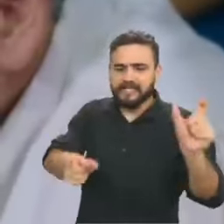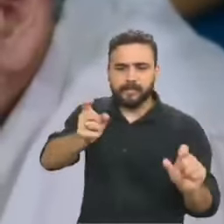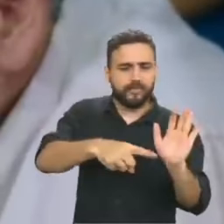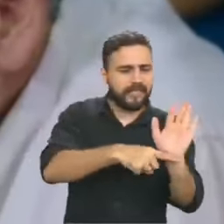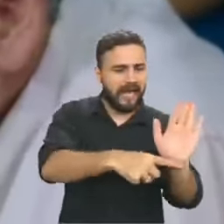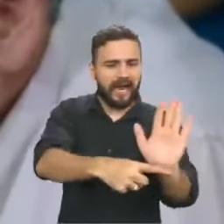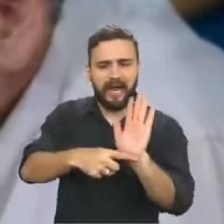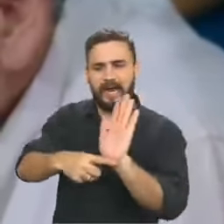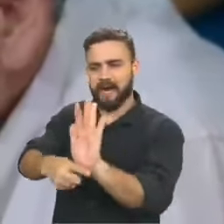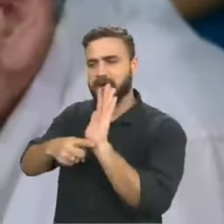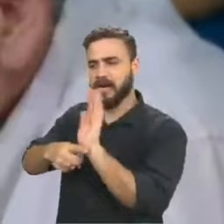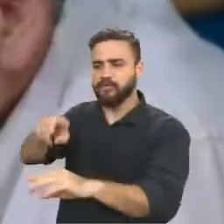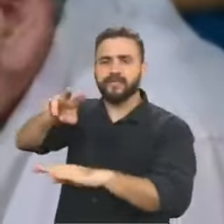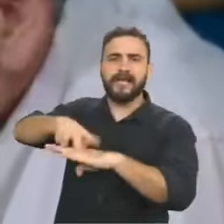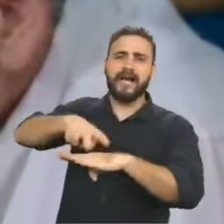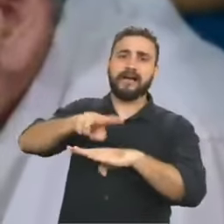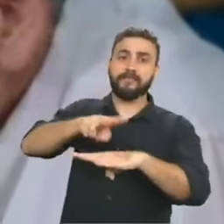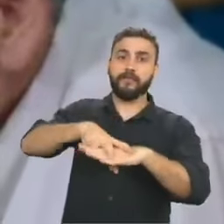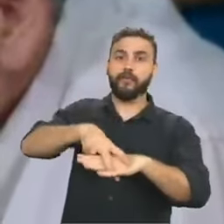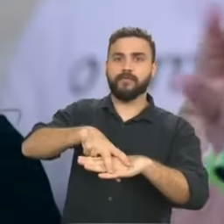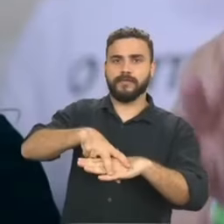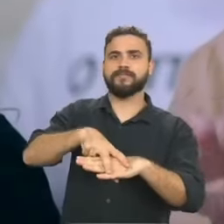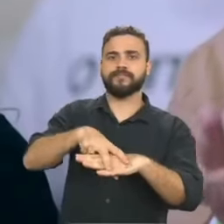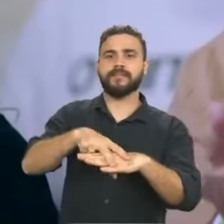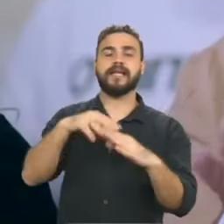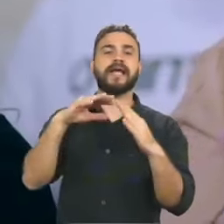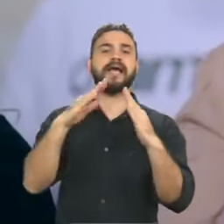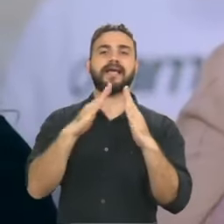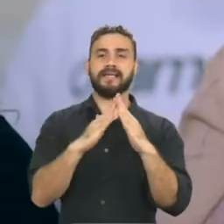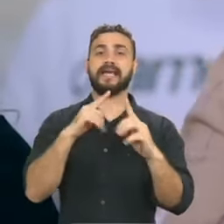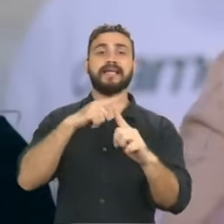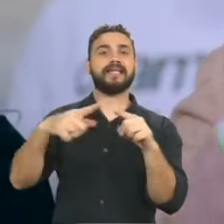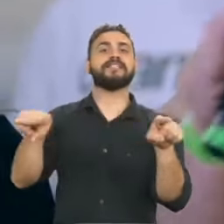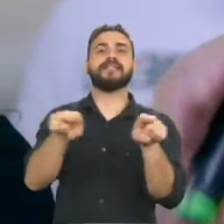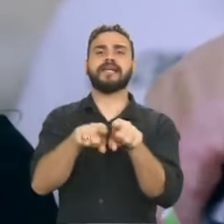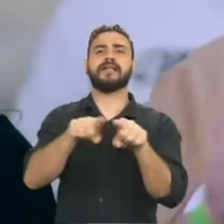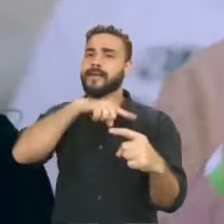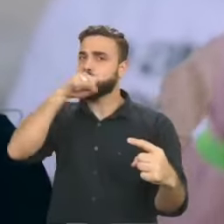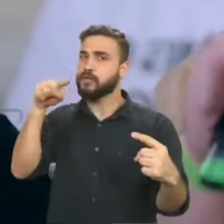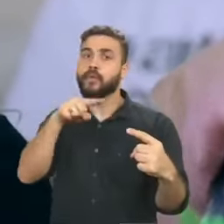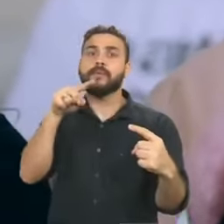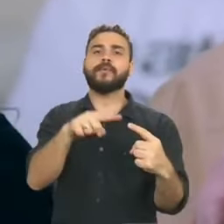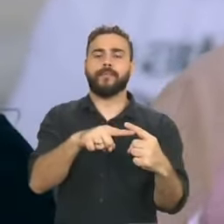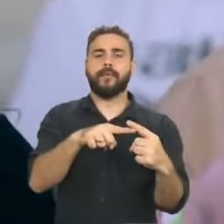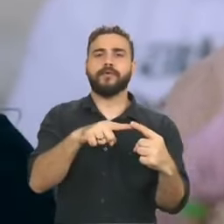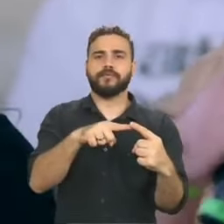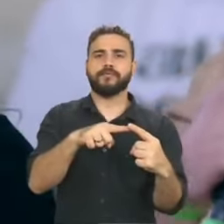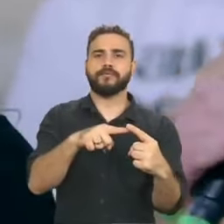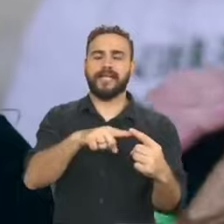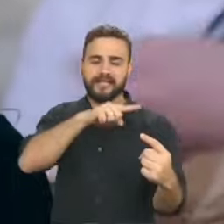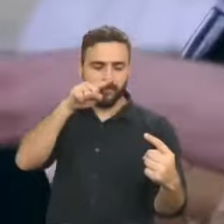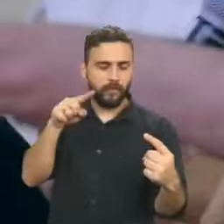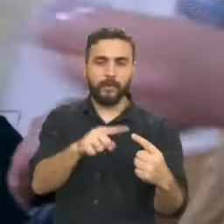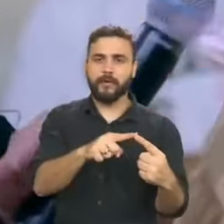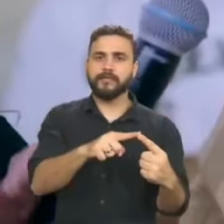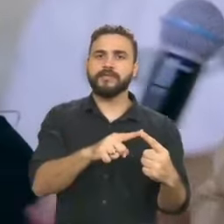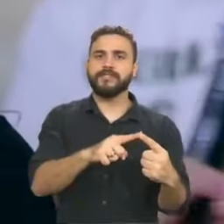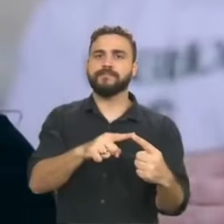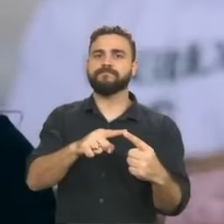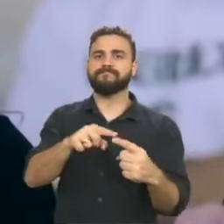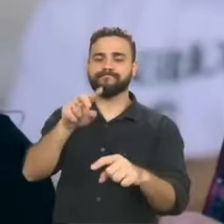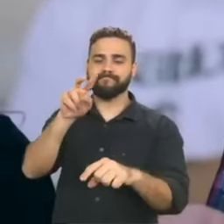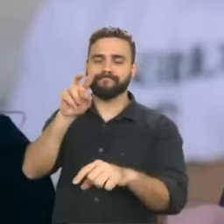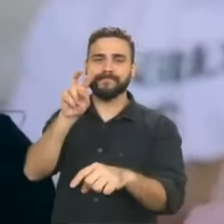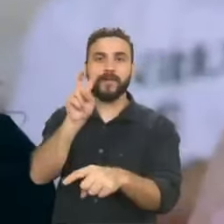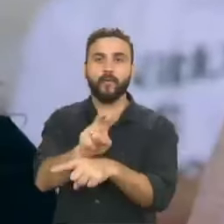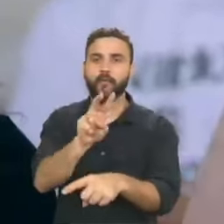não fique sobrecarregada. Né? Uma expressão mais moderna seria um desvio de finalidade. A igreja, como já foi